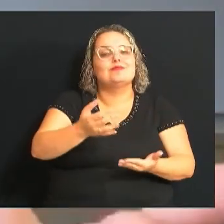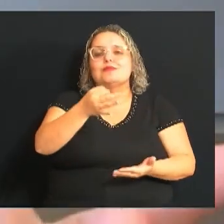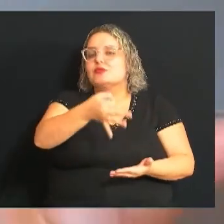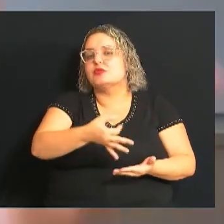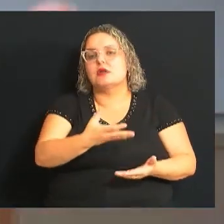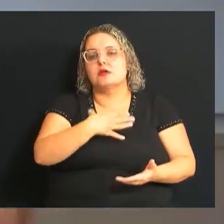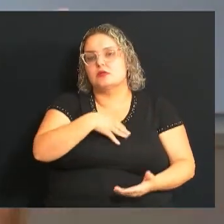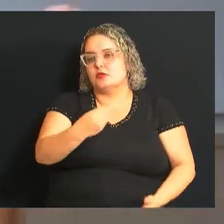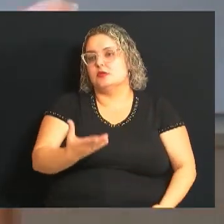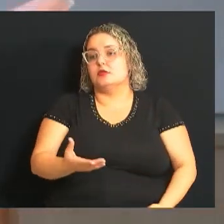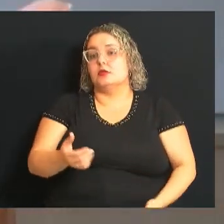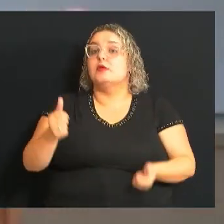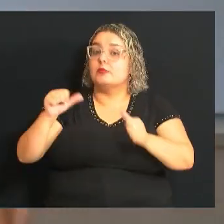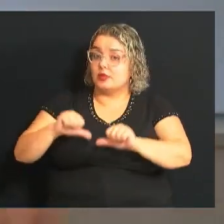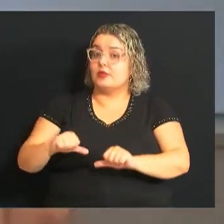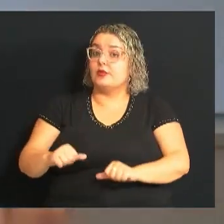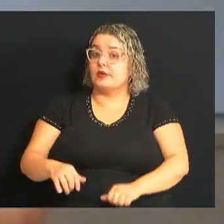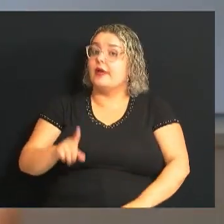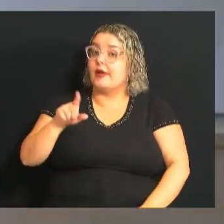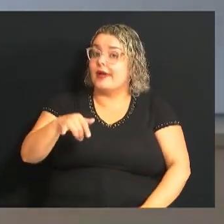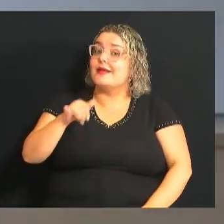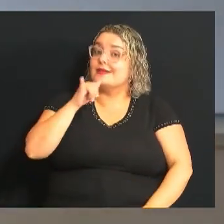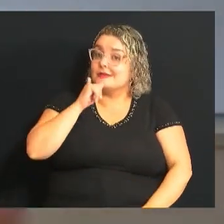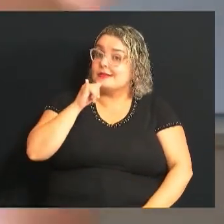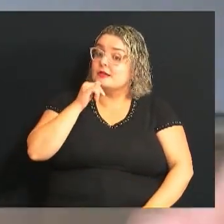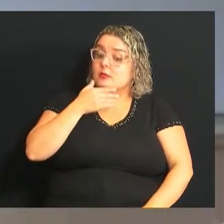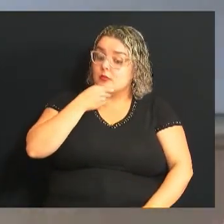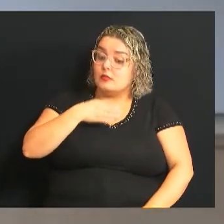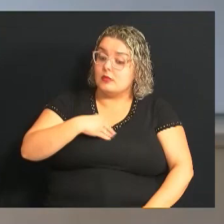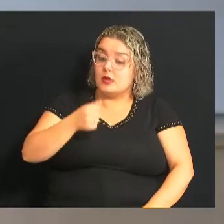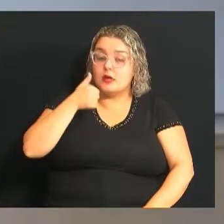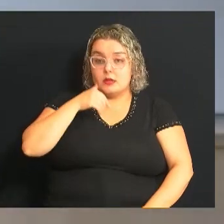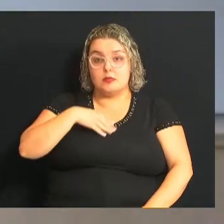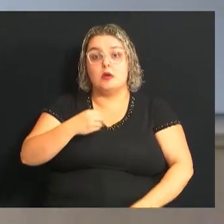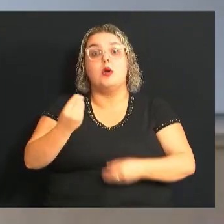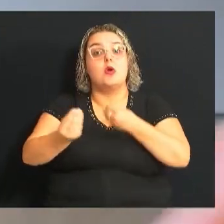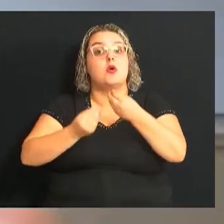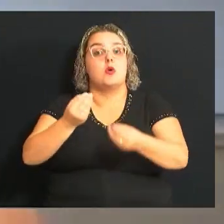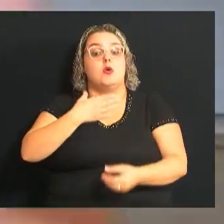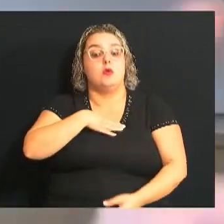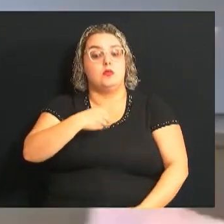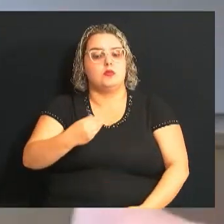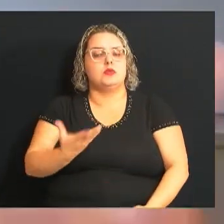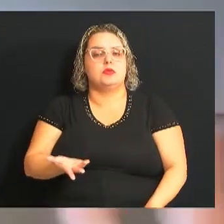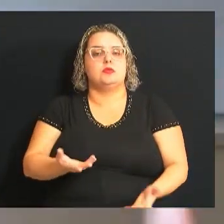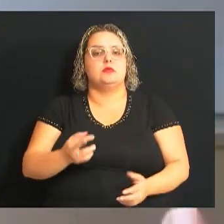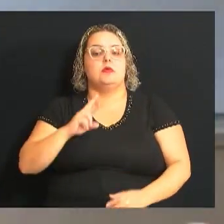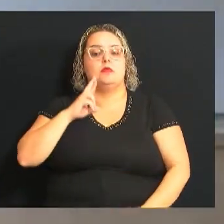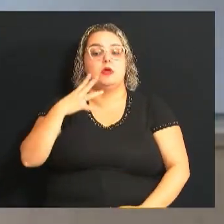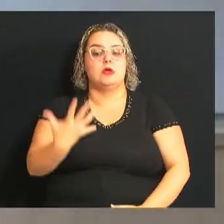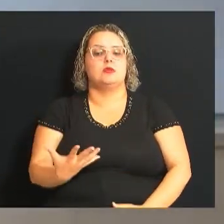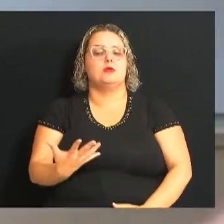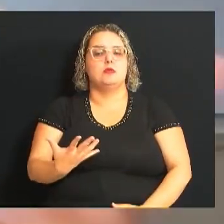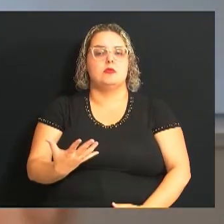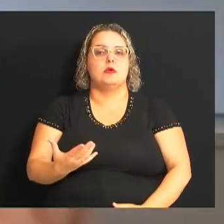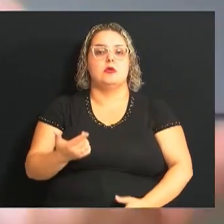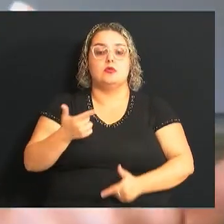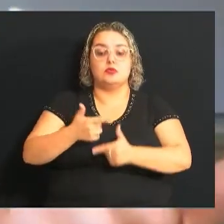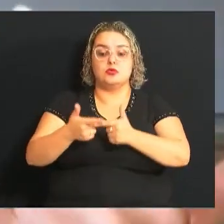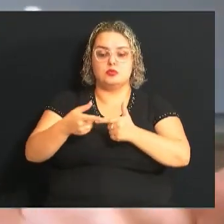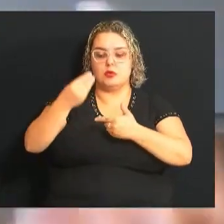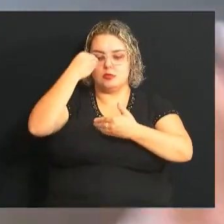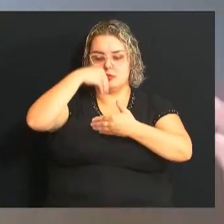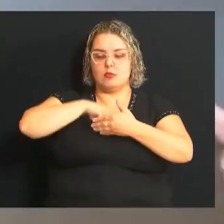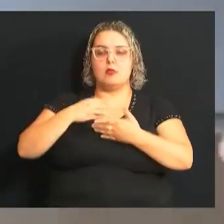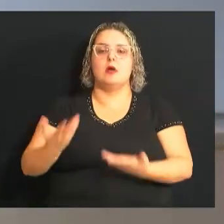de exemplo para os filhos. Então eu digo, como é que esses filhos vão resolver os seus conflitos pessoais quando crescerem? Da